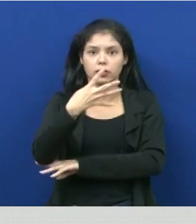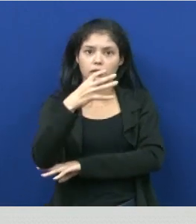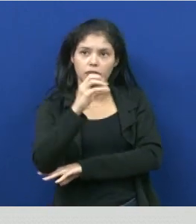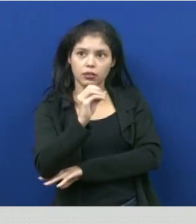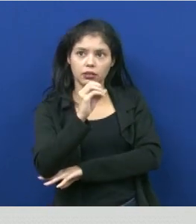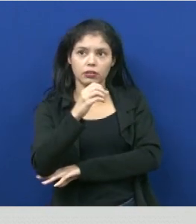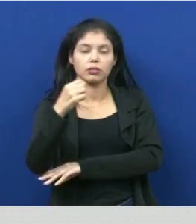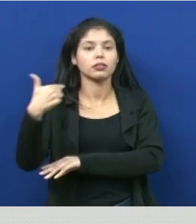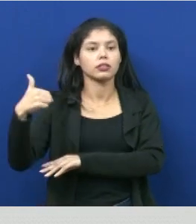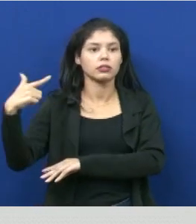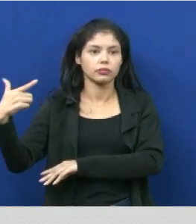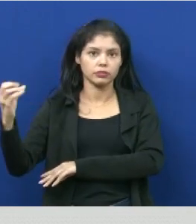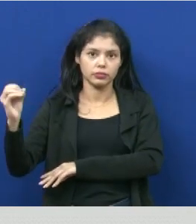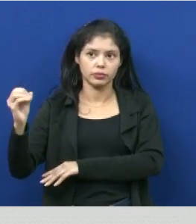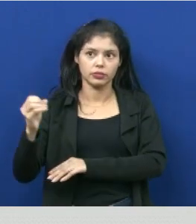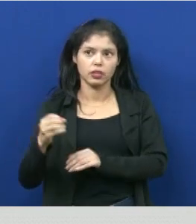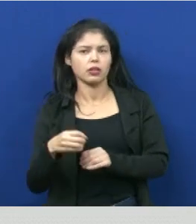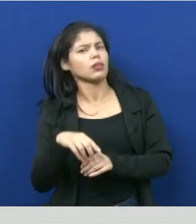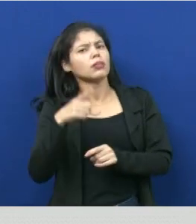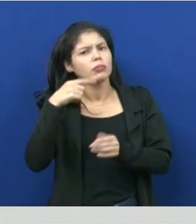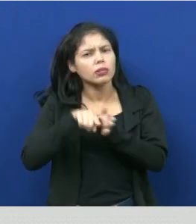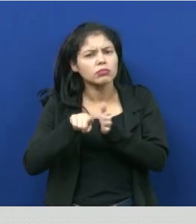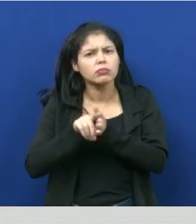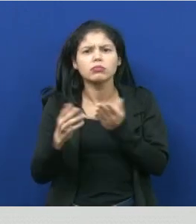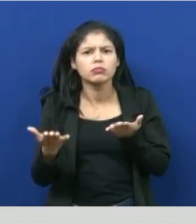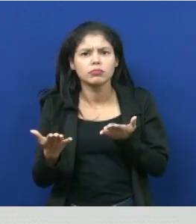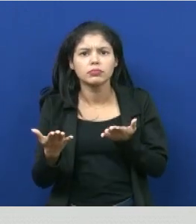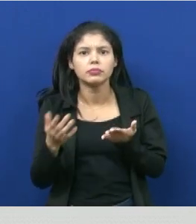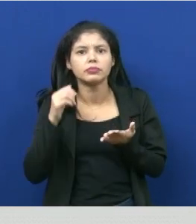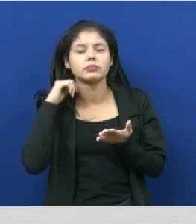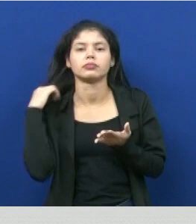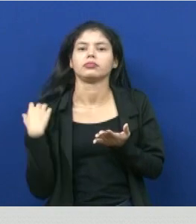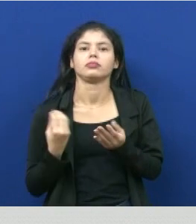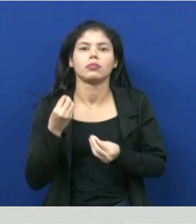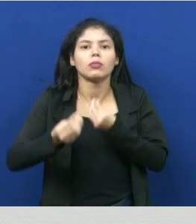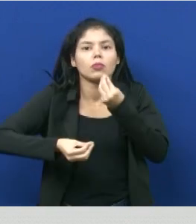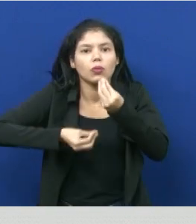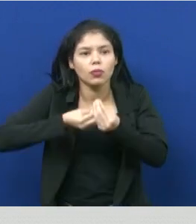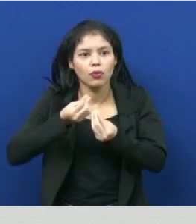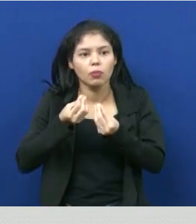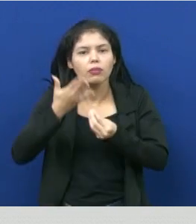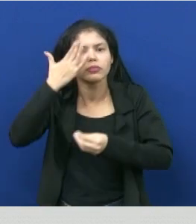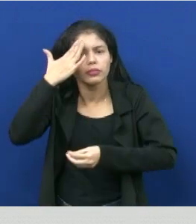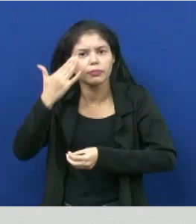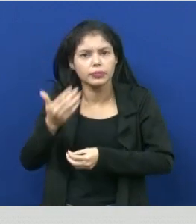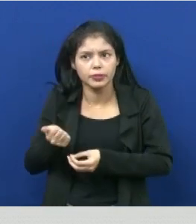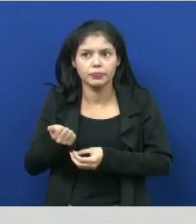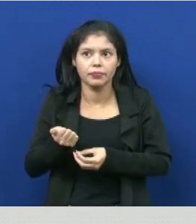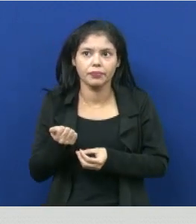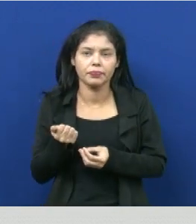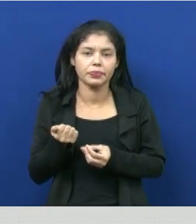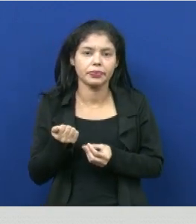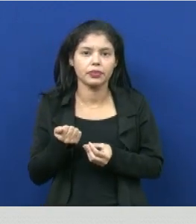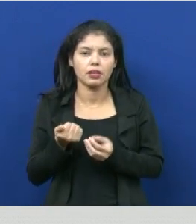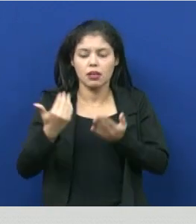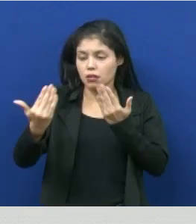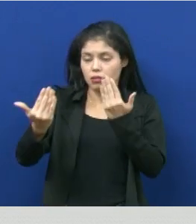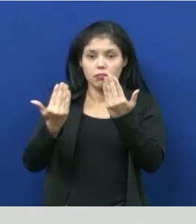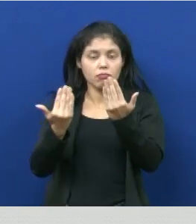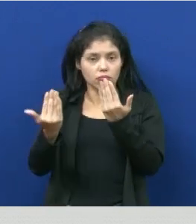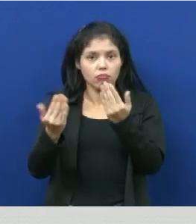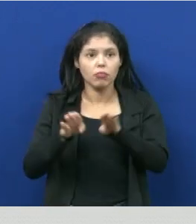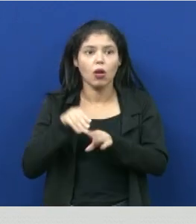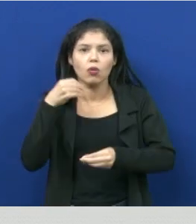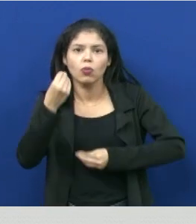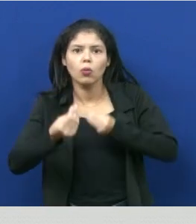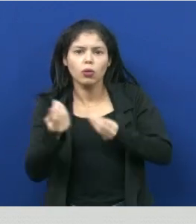40 em 120. Você talvez esteja se perguntando, poxa, como que eu vou saber essa relação?